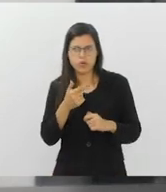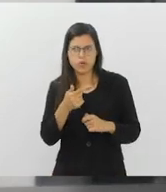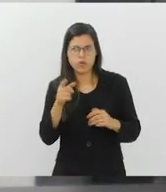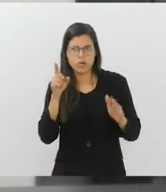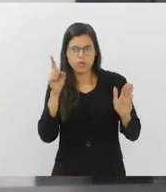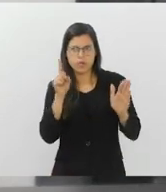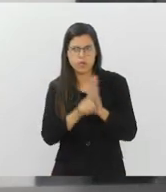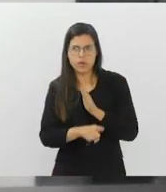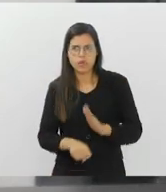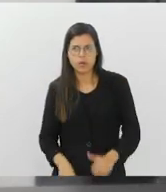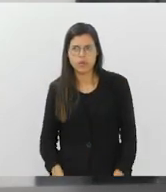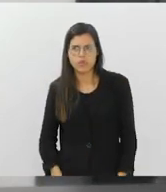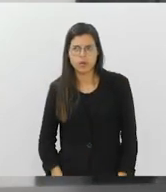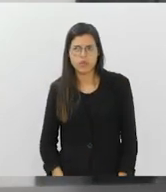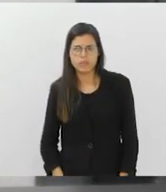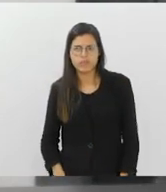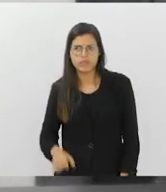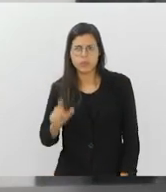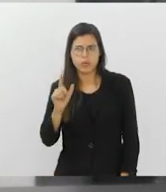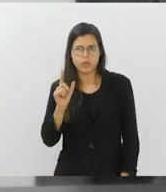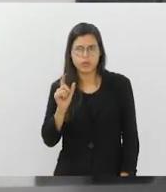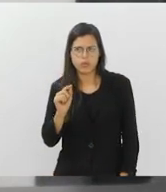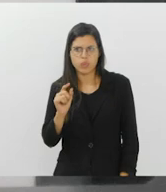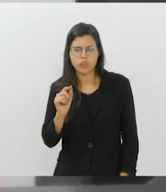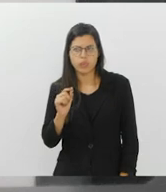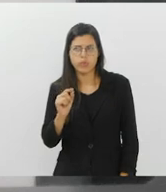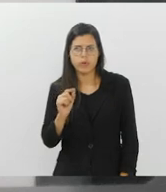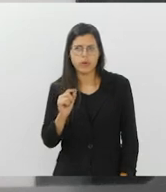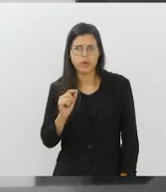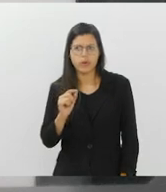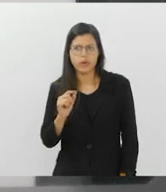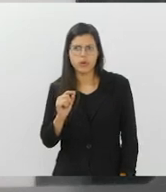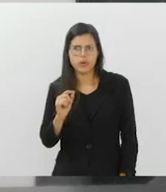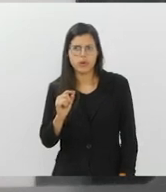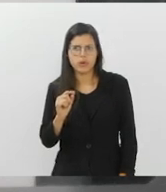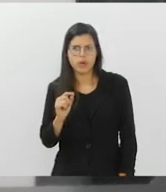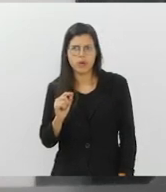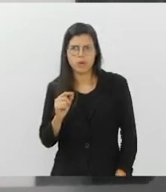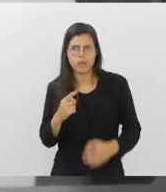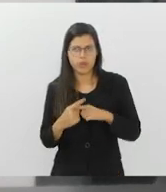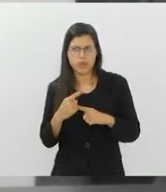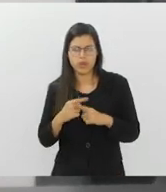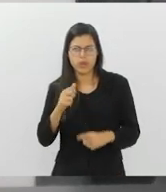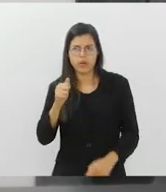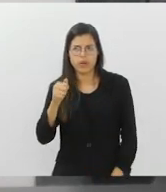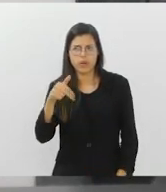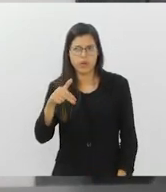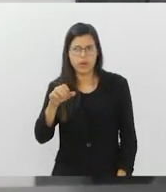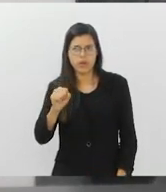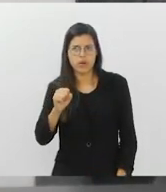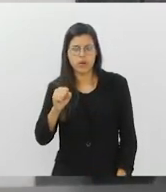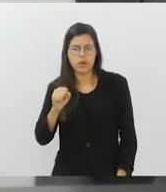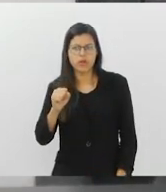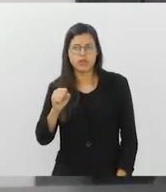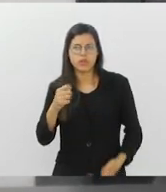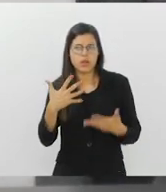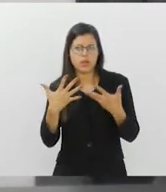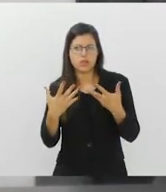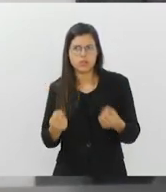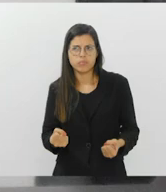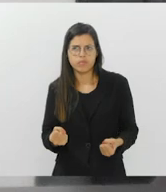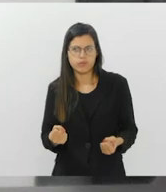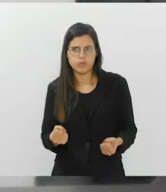pergunta. O que motiva a ANS a aceitar, o que motivou a ANS a aceitar